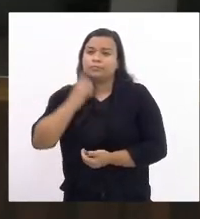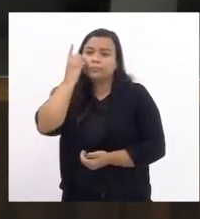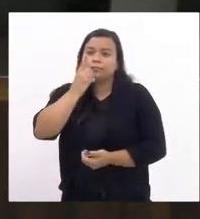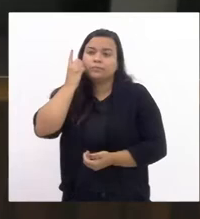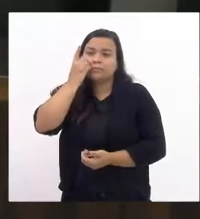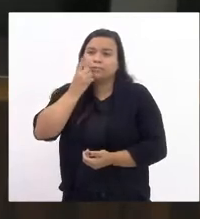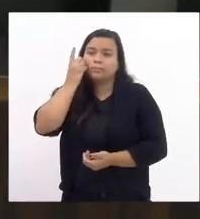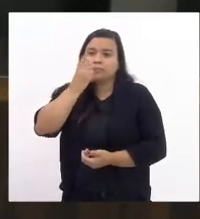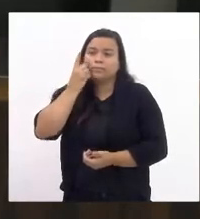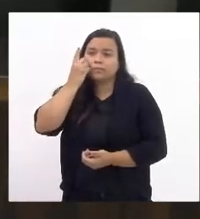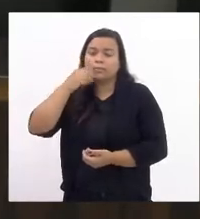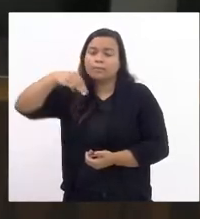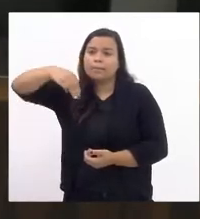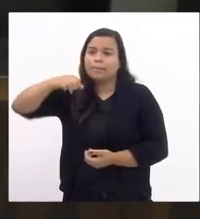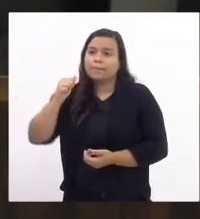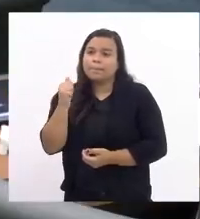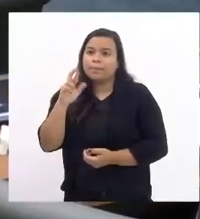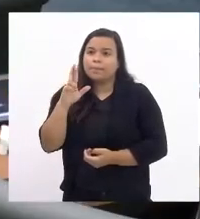Marcelo Dino.